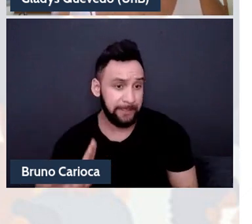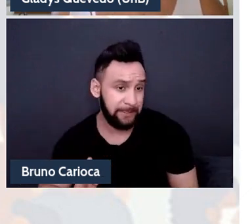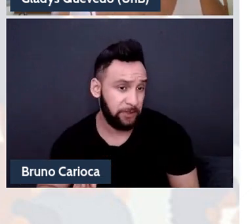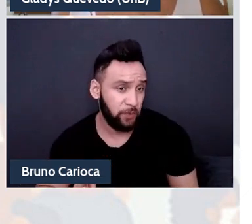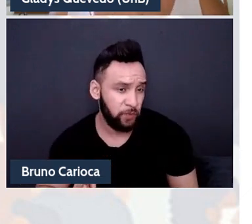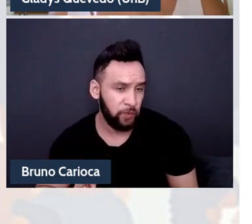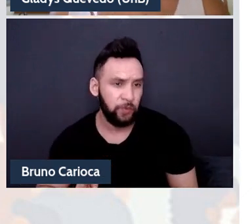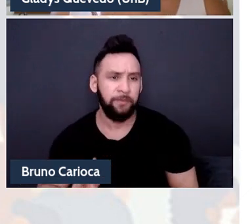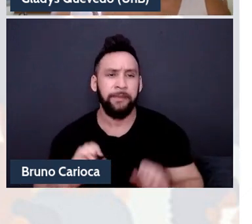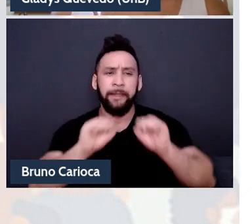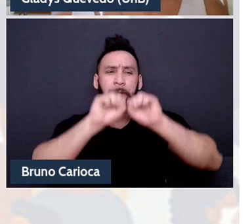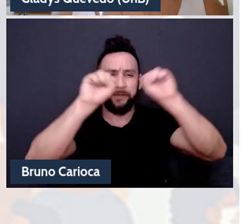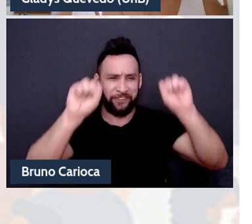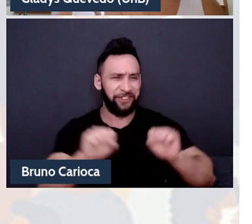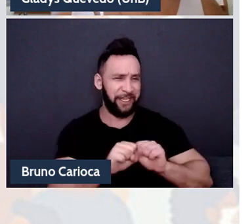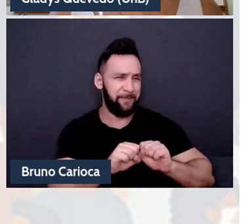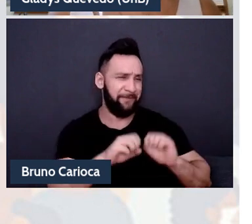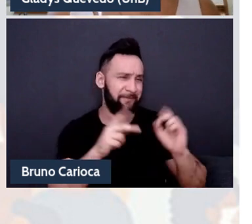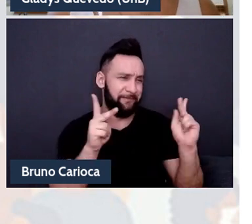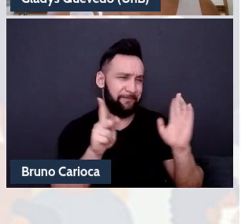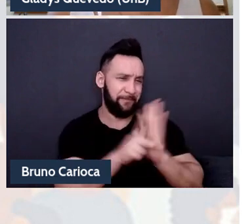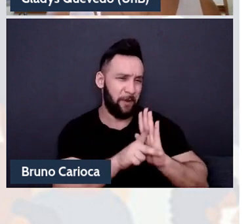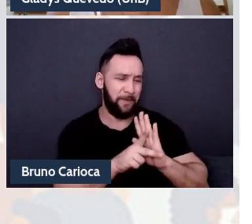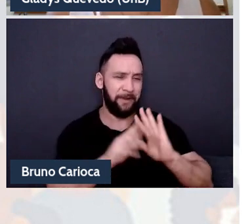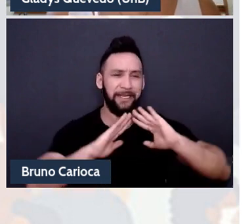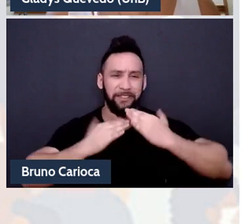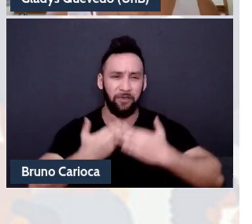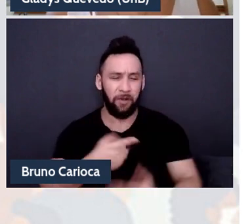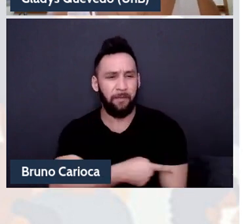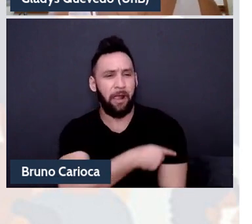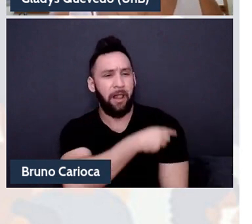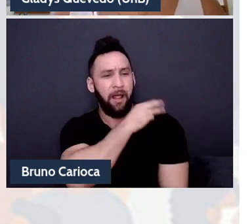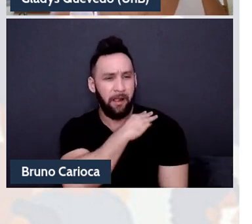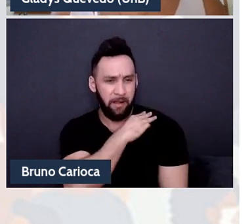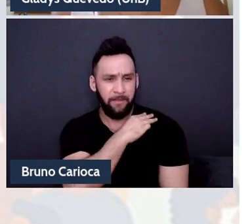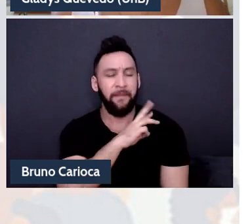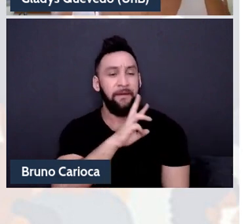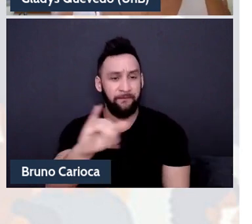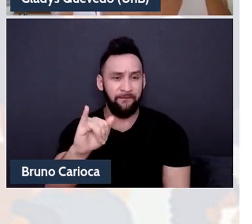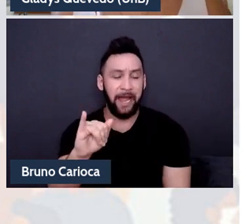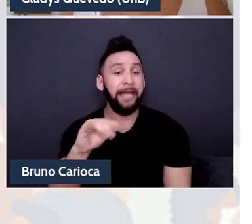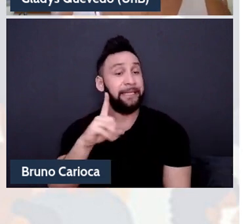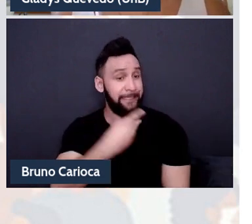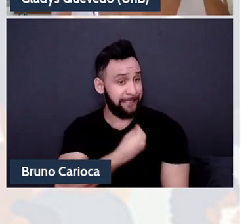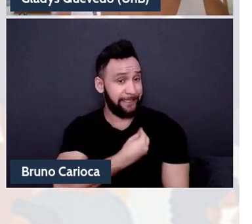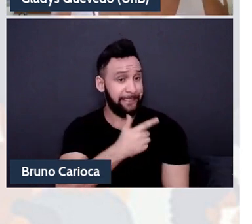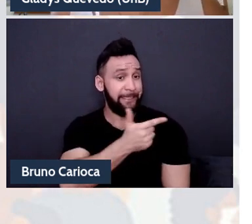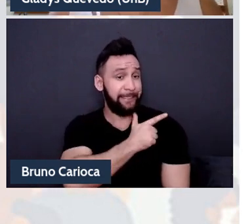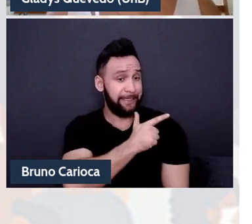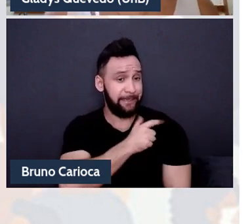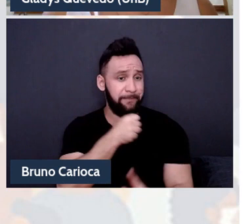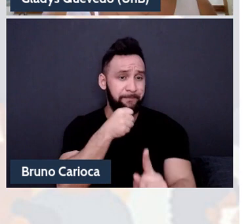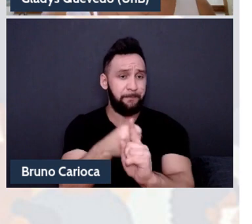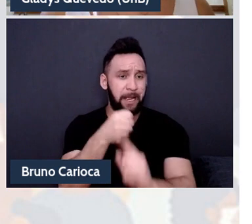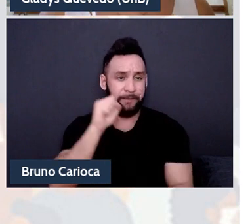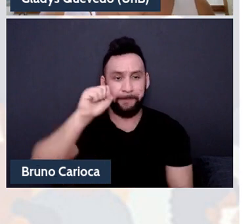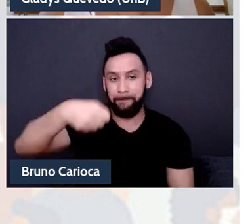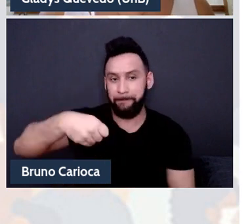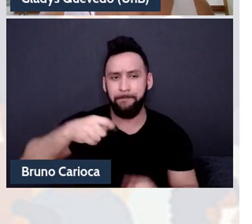essa análise ela não é nova. Né? A diferença é que, de uns tempos para